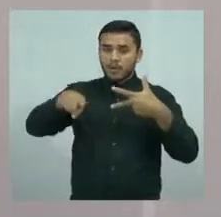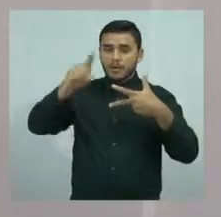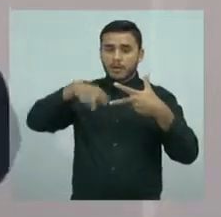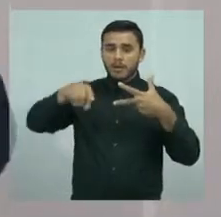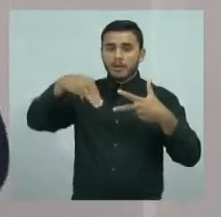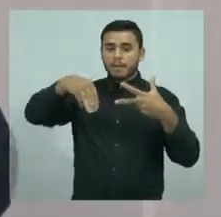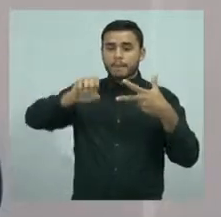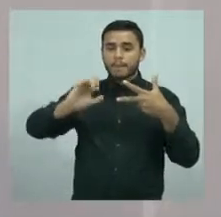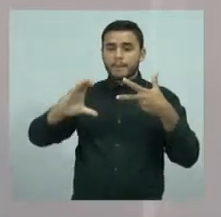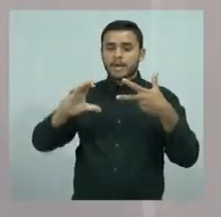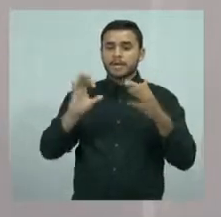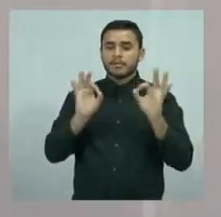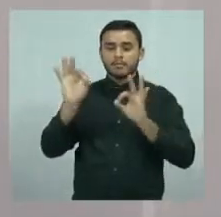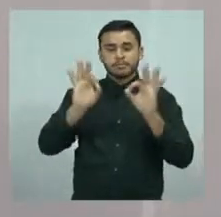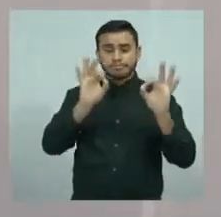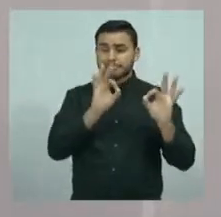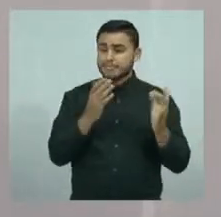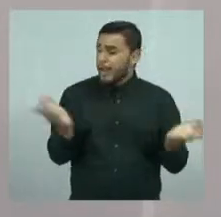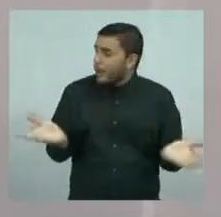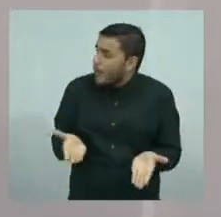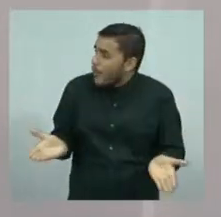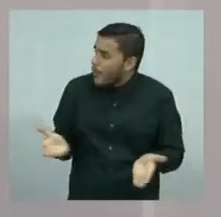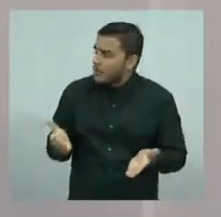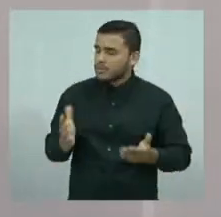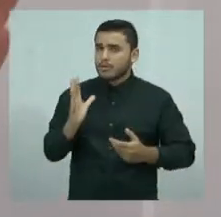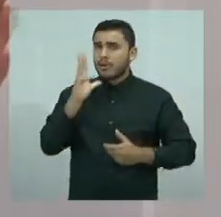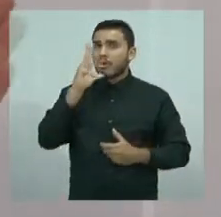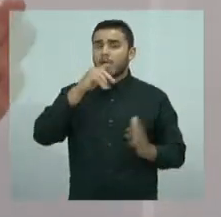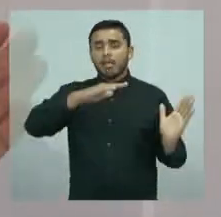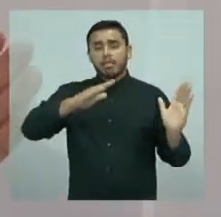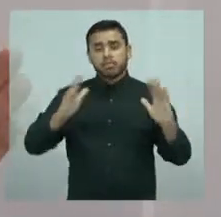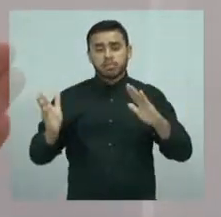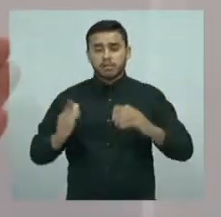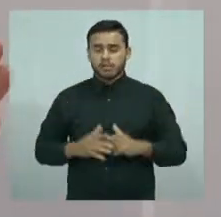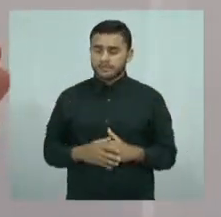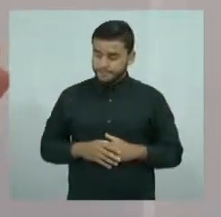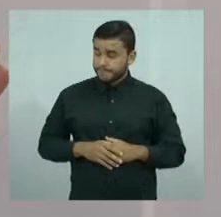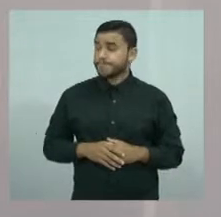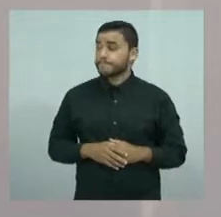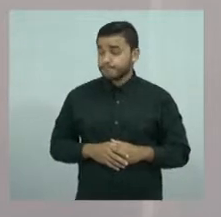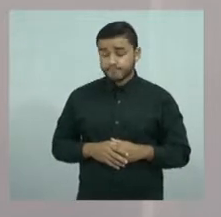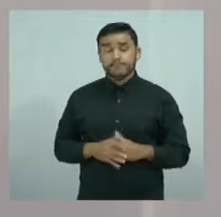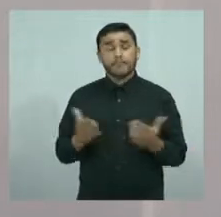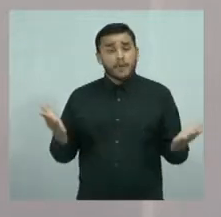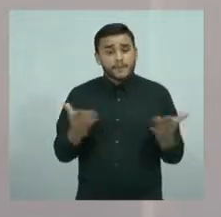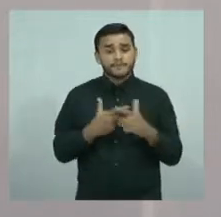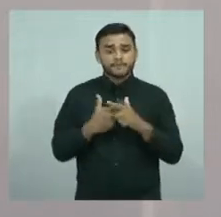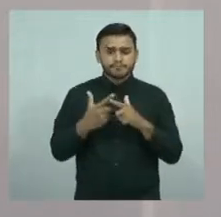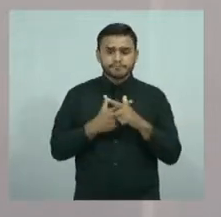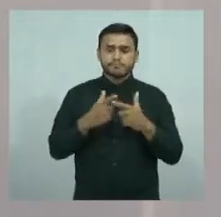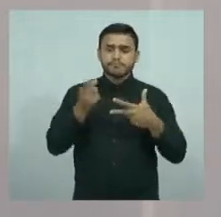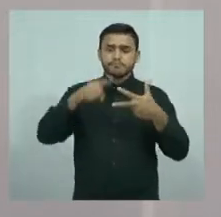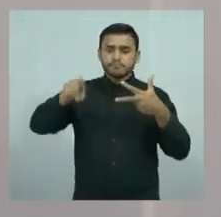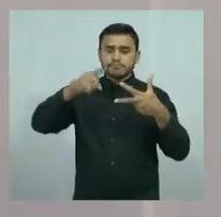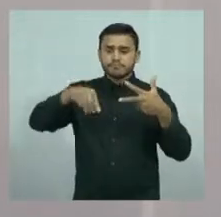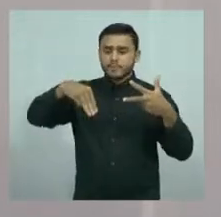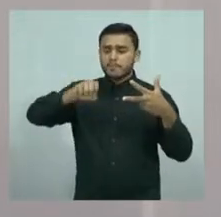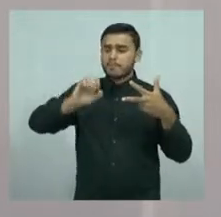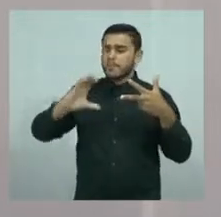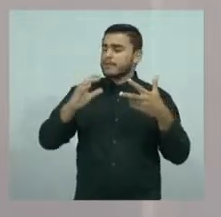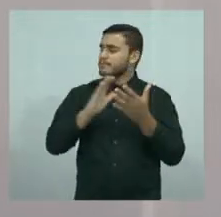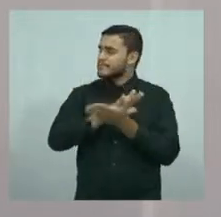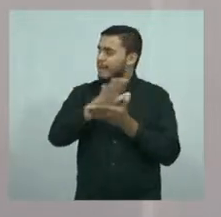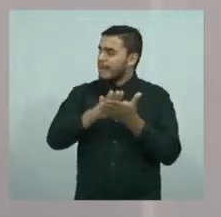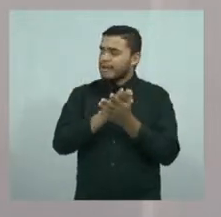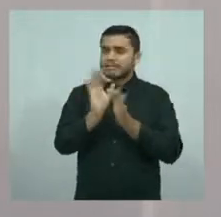alguns passos nesse desenho. Agora, se não fosse já grave a situação de um MEC que não tem funcionado,